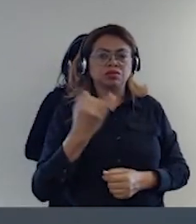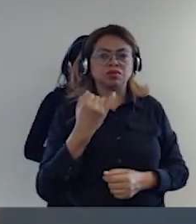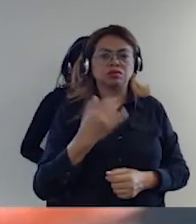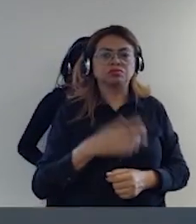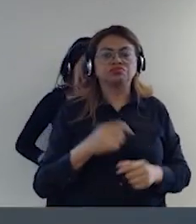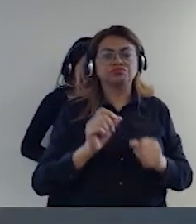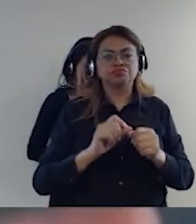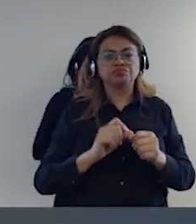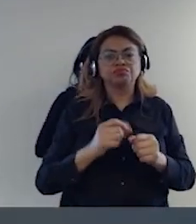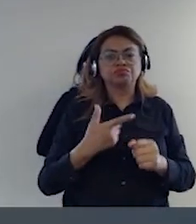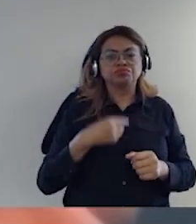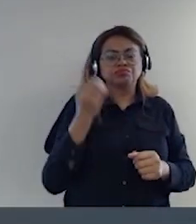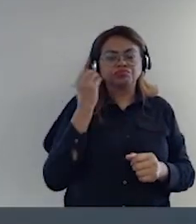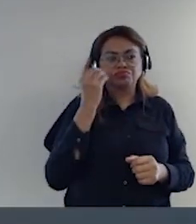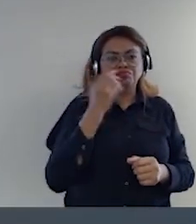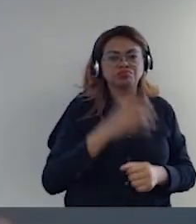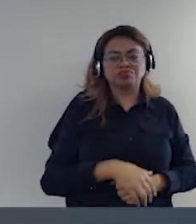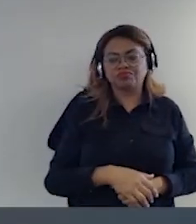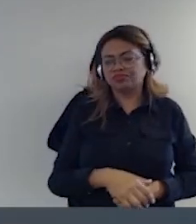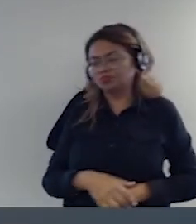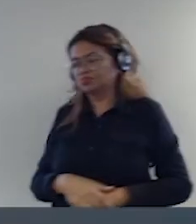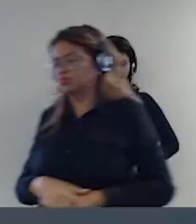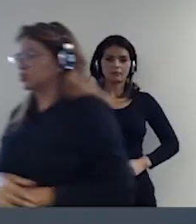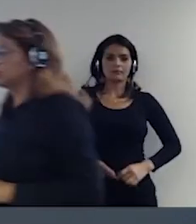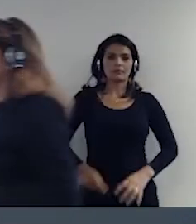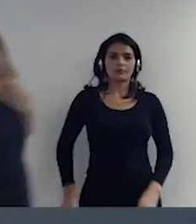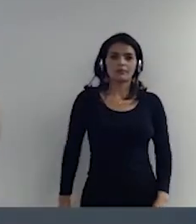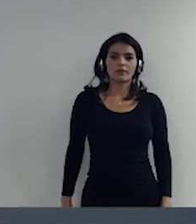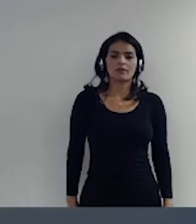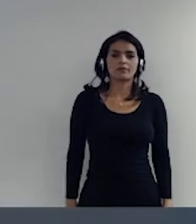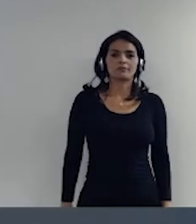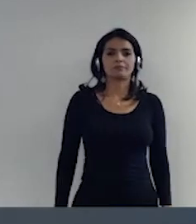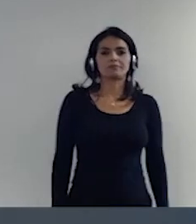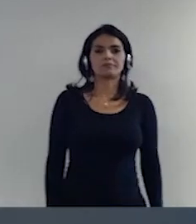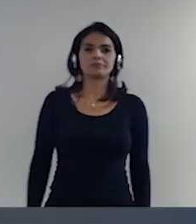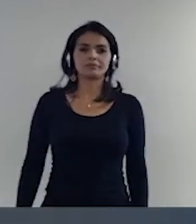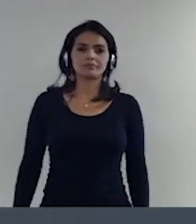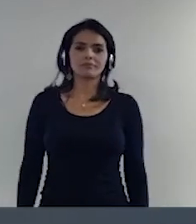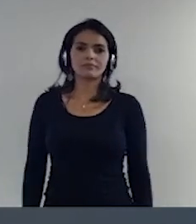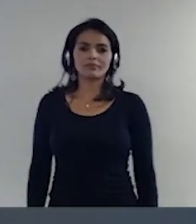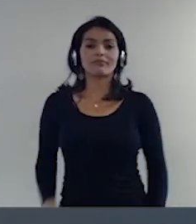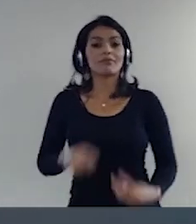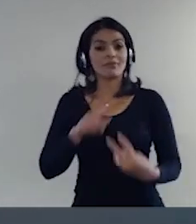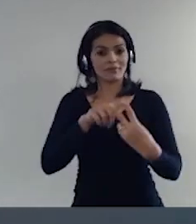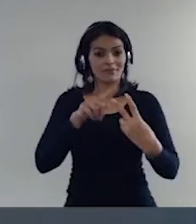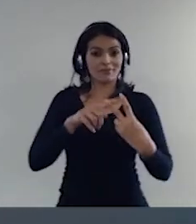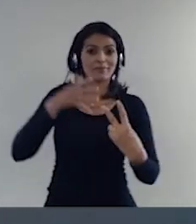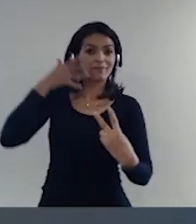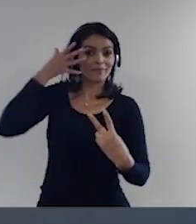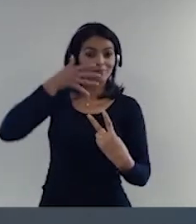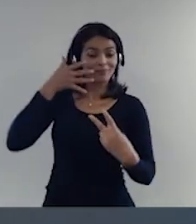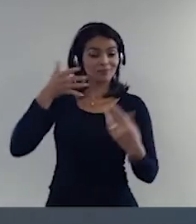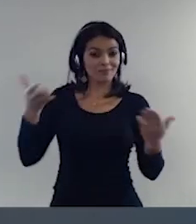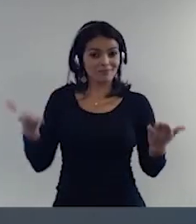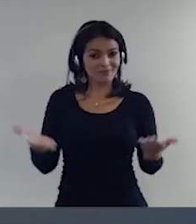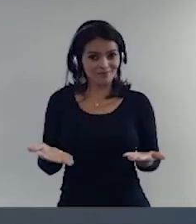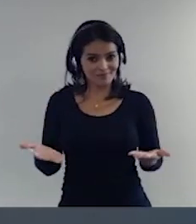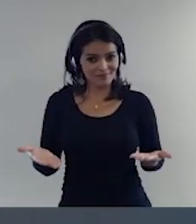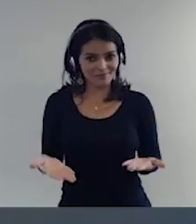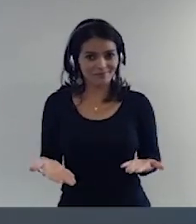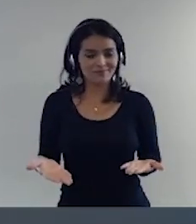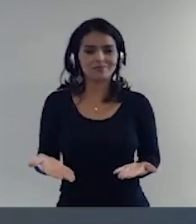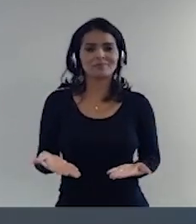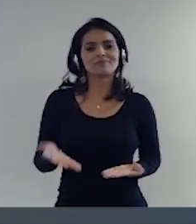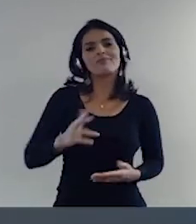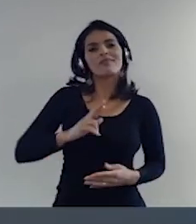né, tentando fazer um link, digamos assim, entre as duas palestras, né. E aqui, então,